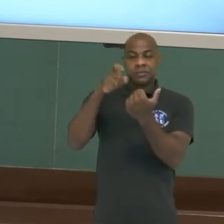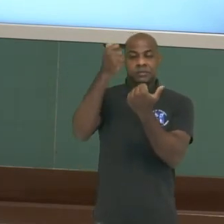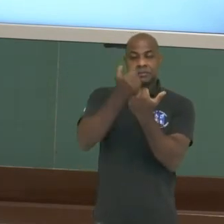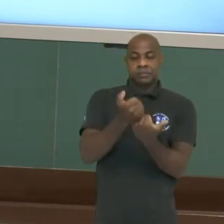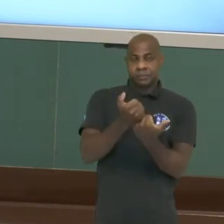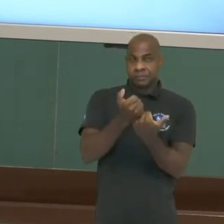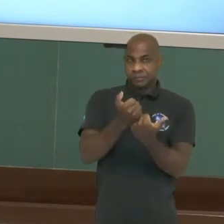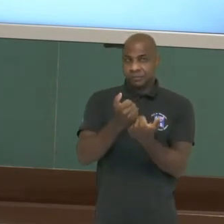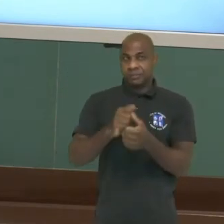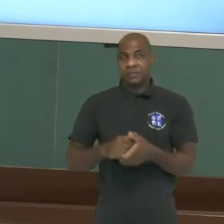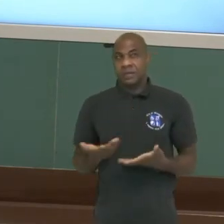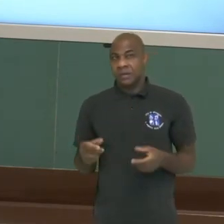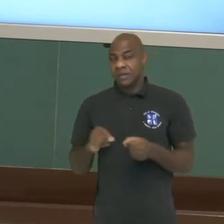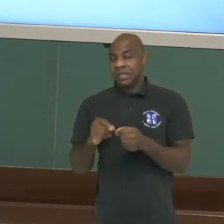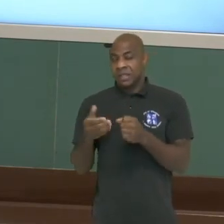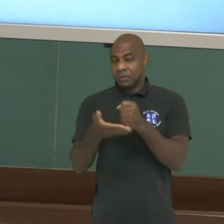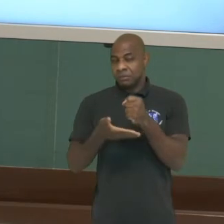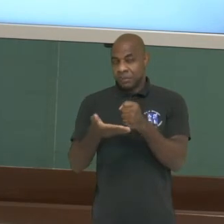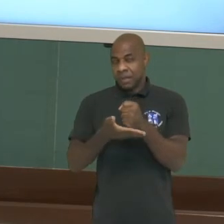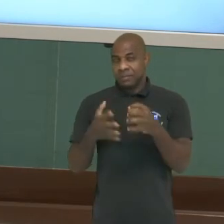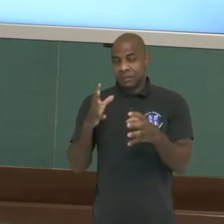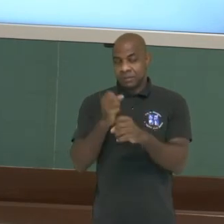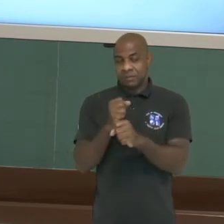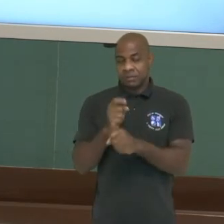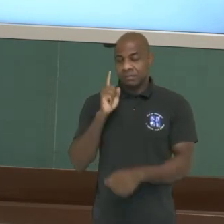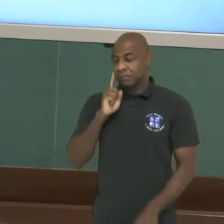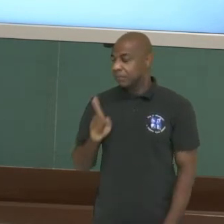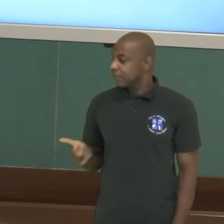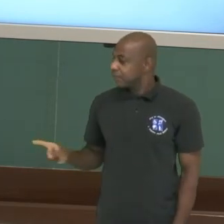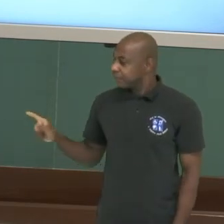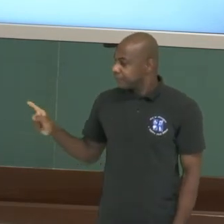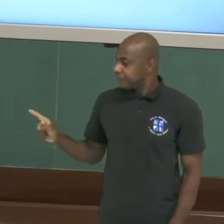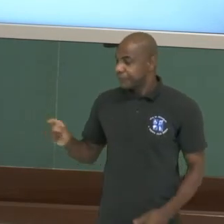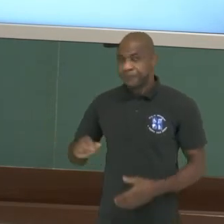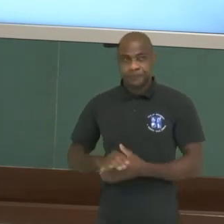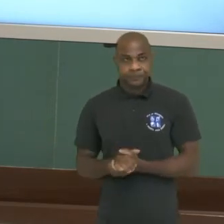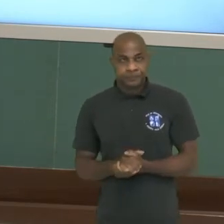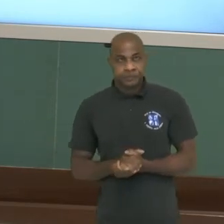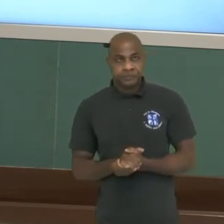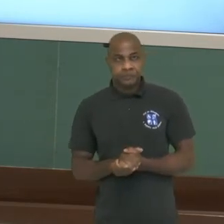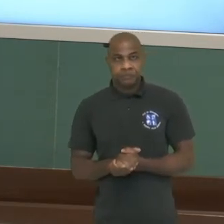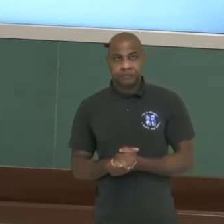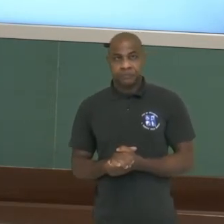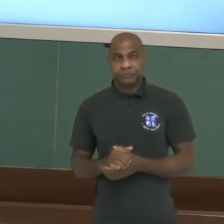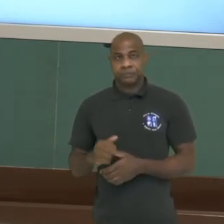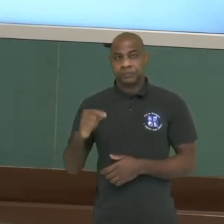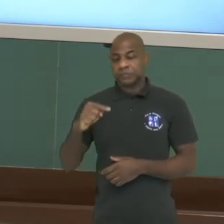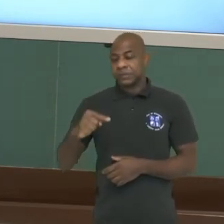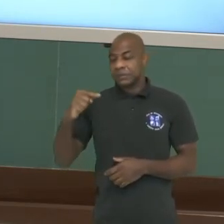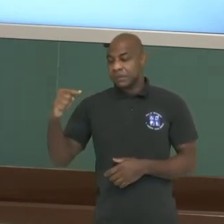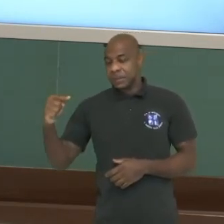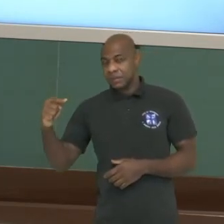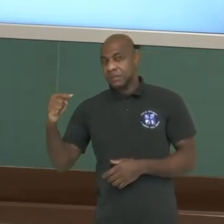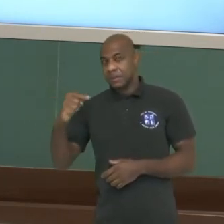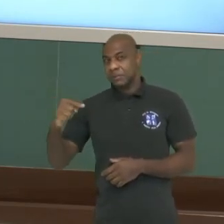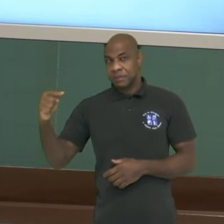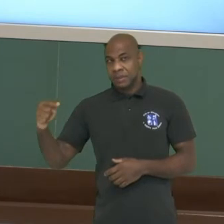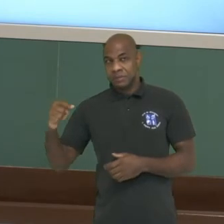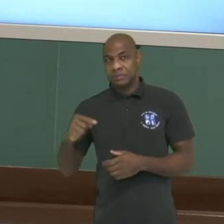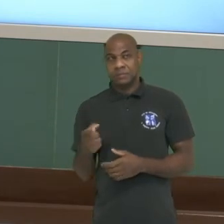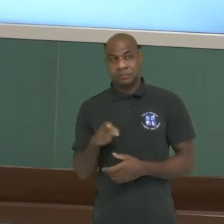operações matemáticas básicas, menos 3 vezes x, menos 3x, menos com menos 3, mais